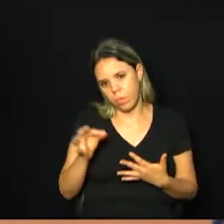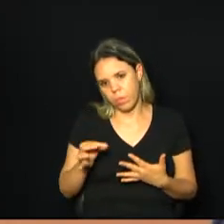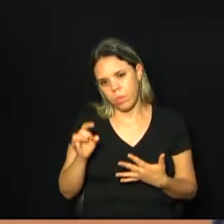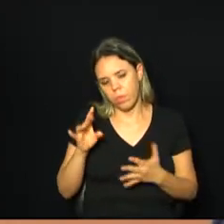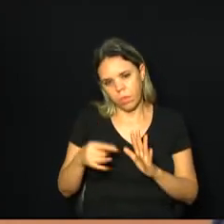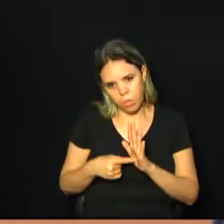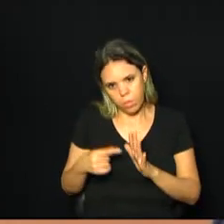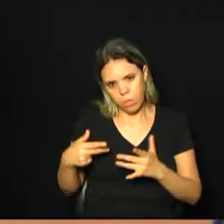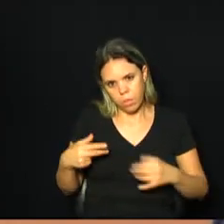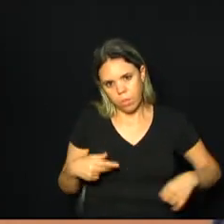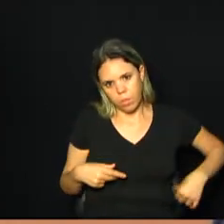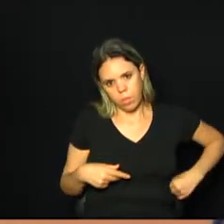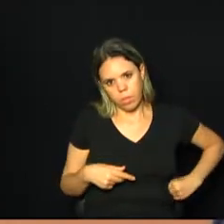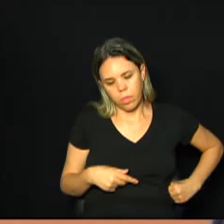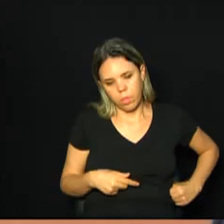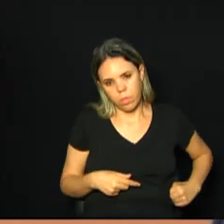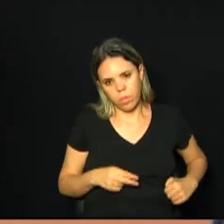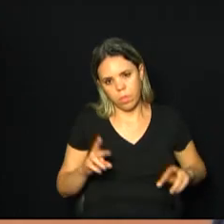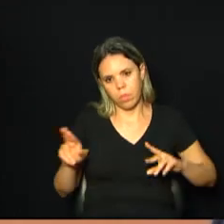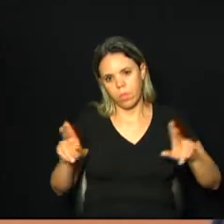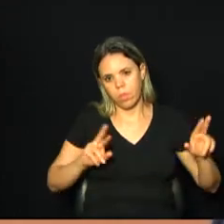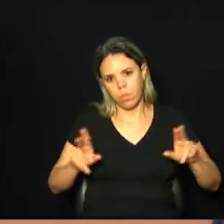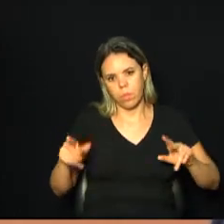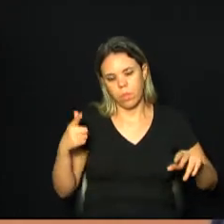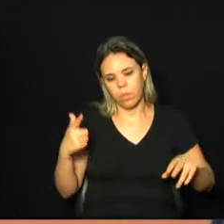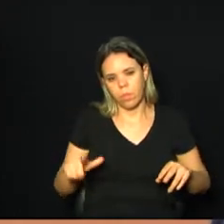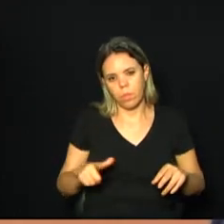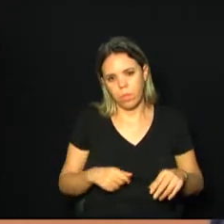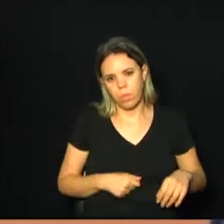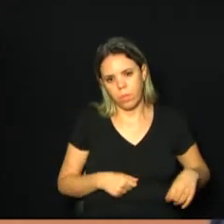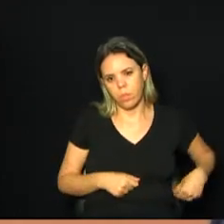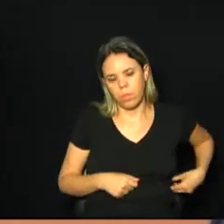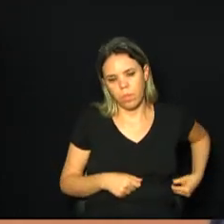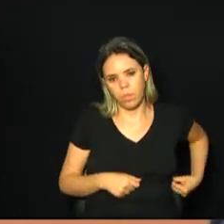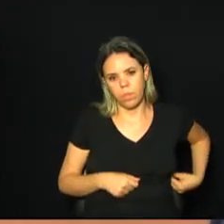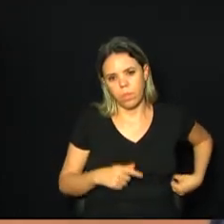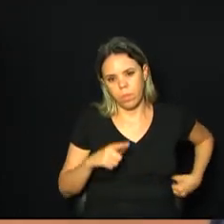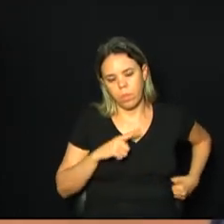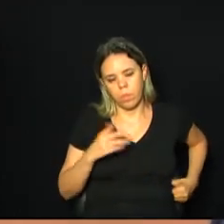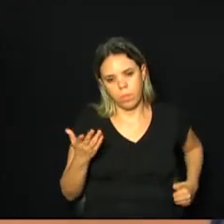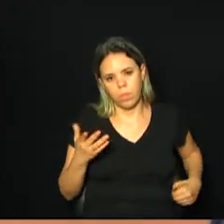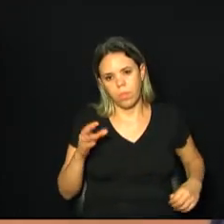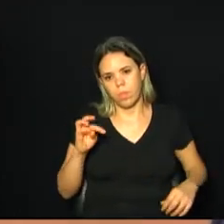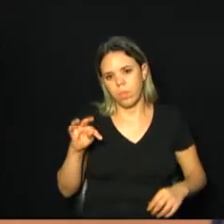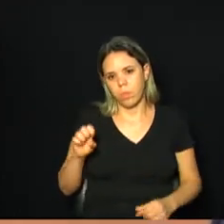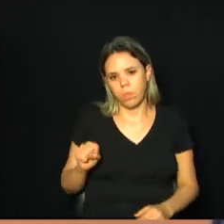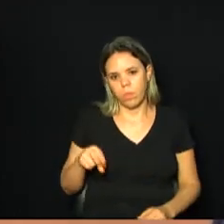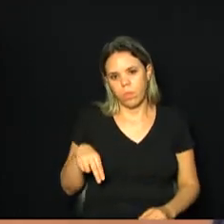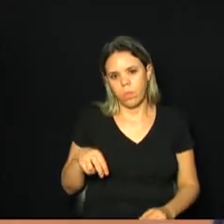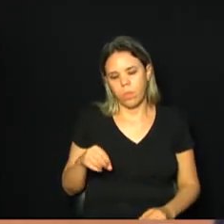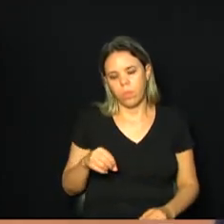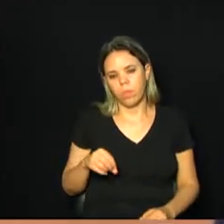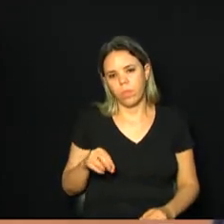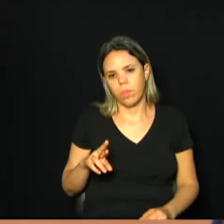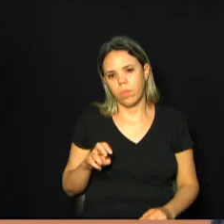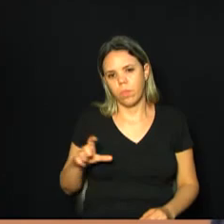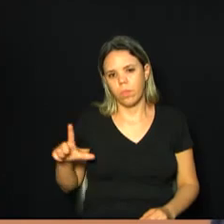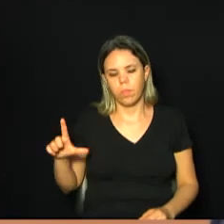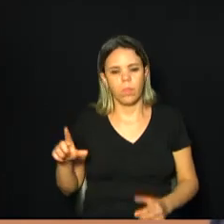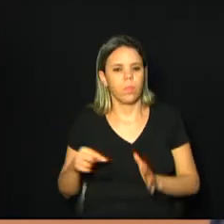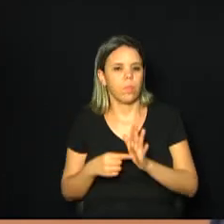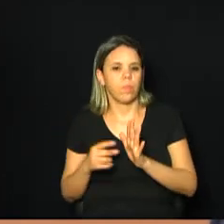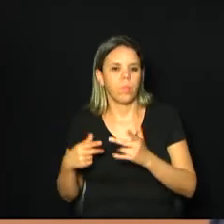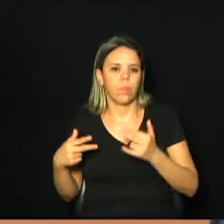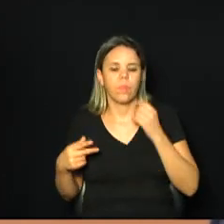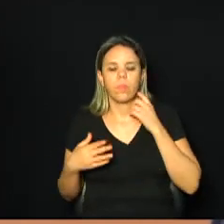só aqueles... Então, um é diferenciado do outro. Nem da mesma forma que você, Cristiano, estiver olhando comigo o Hells, para você vai estar aparecendo uma